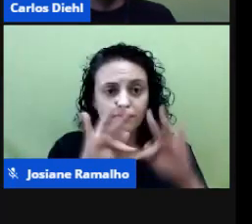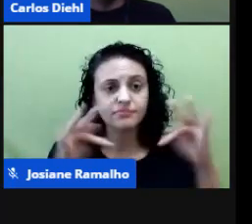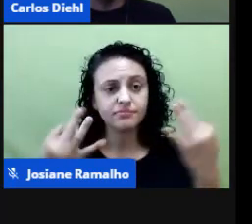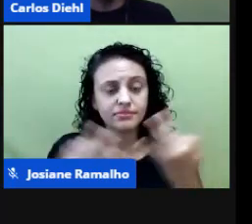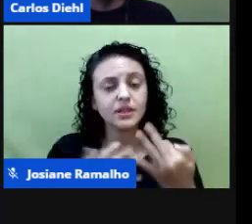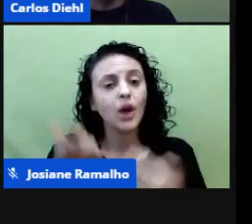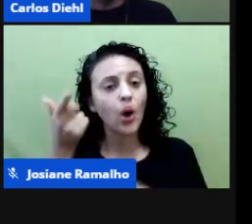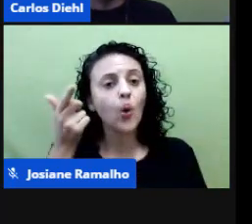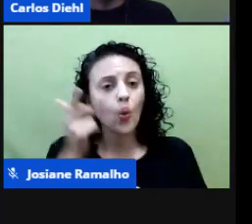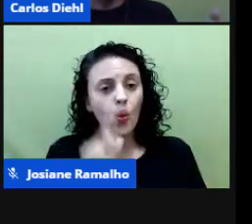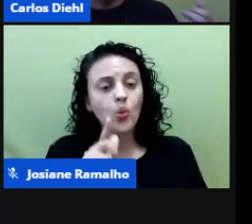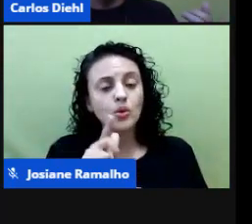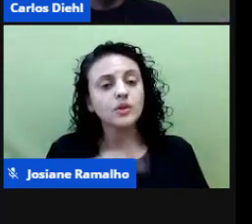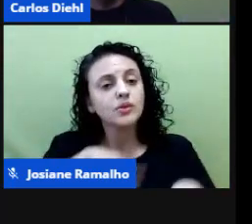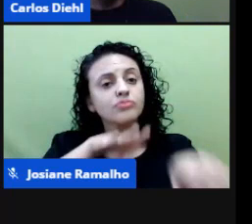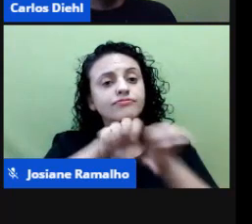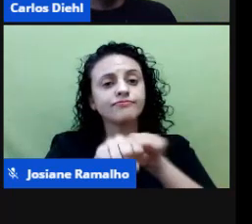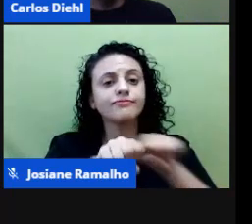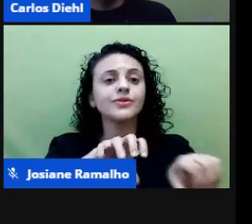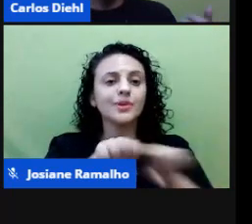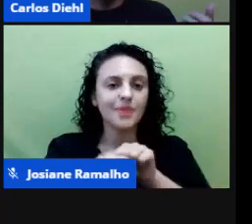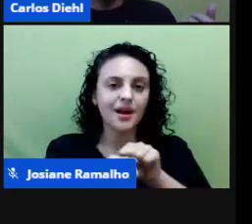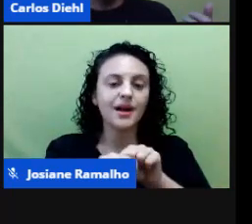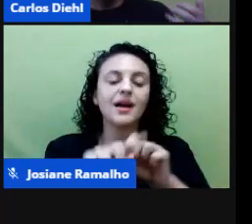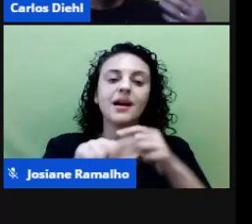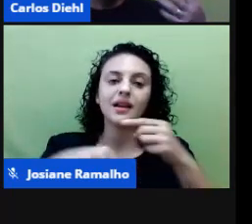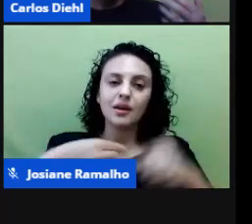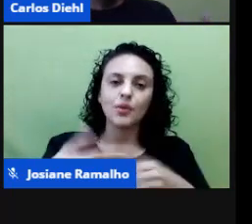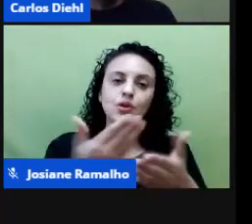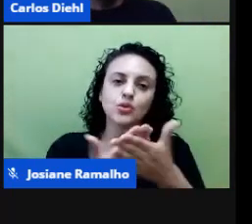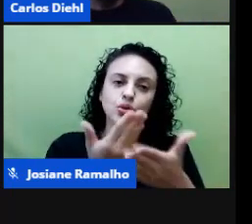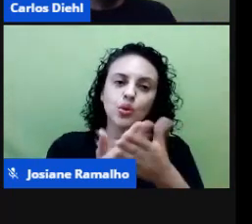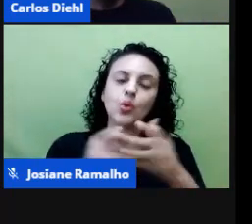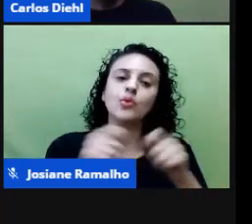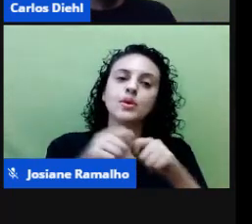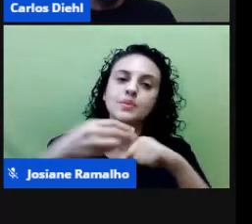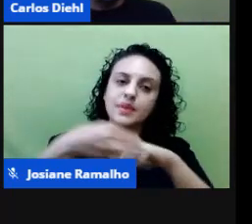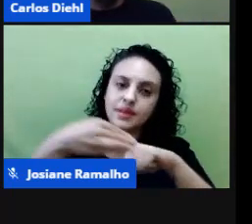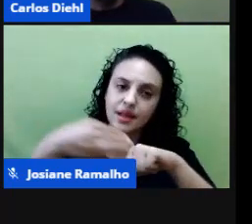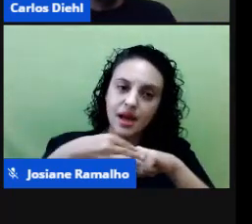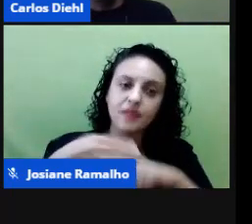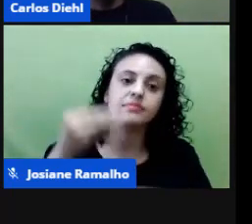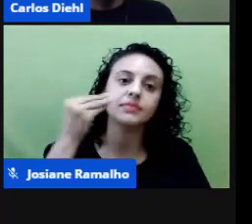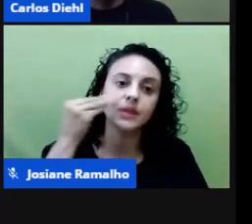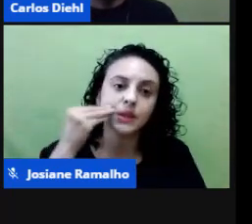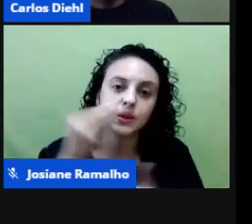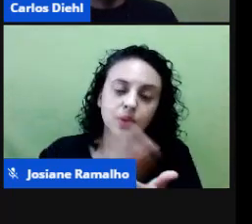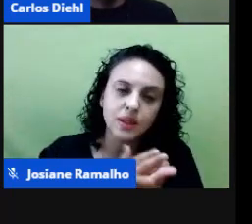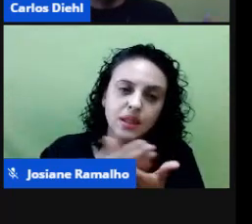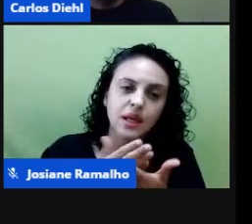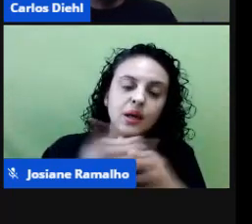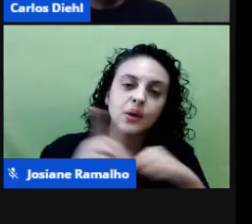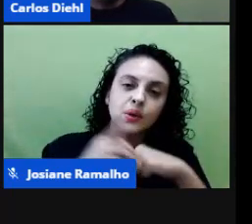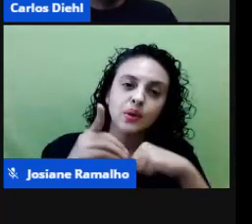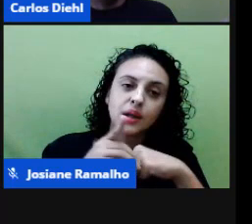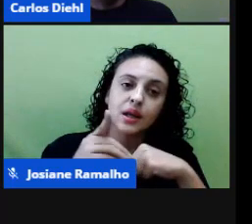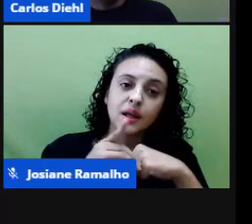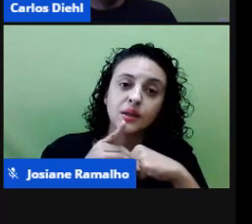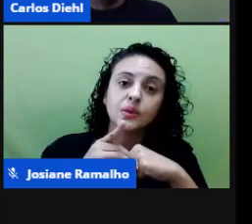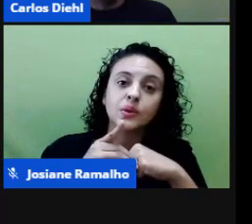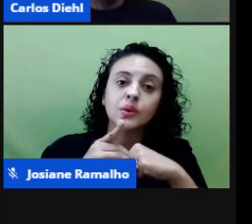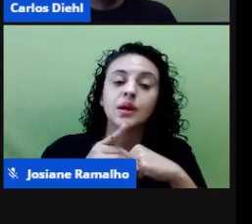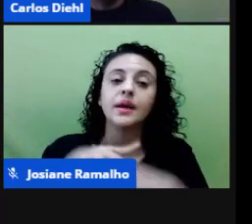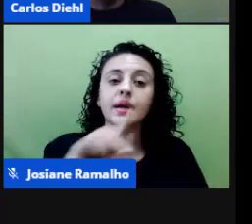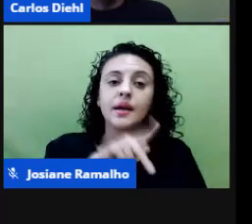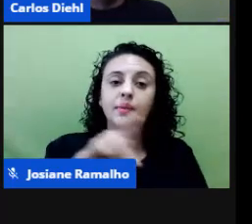a faculdade, fez o mestrado, está tentando agora o doutorado. E ela resolveu fazer o